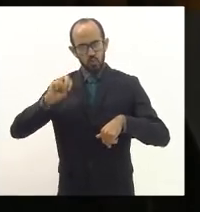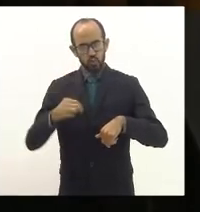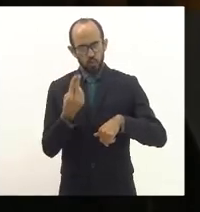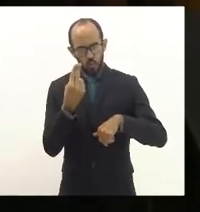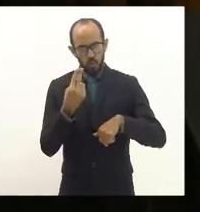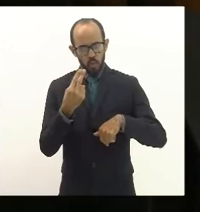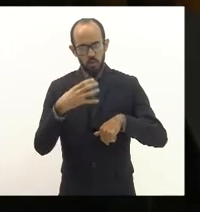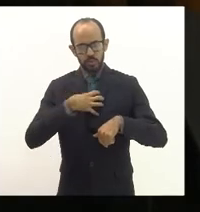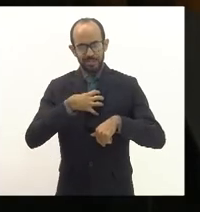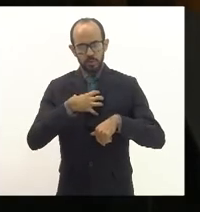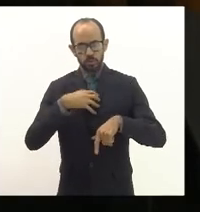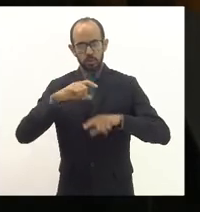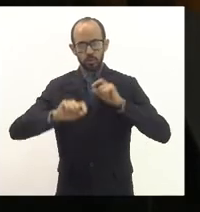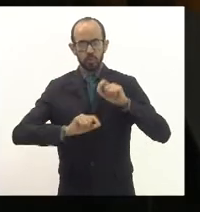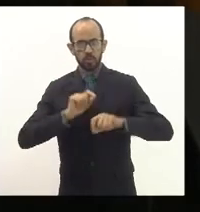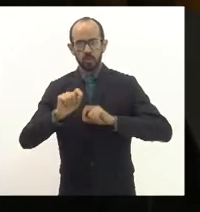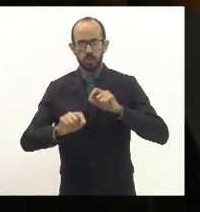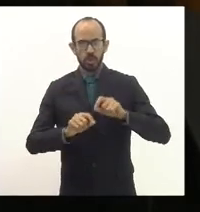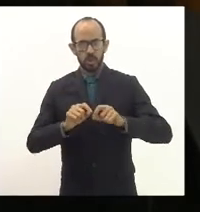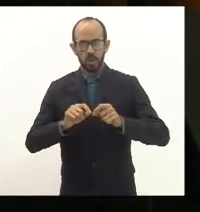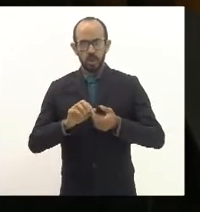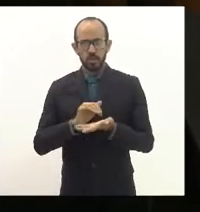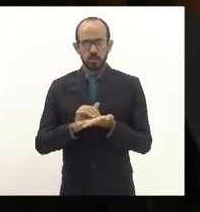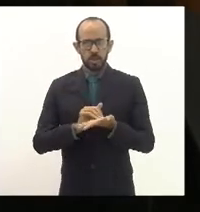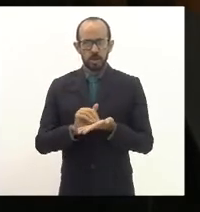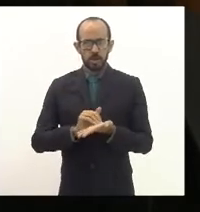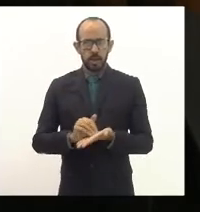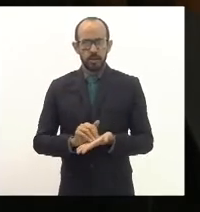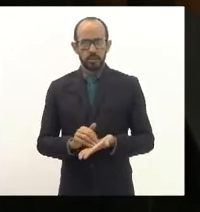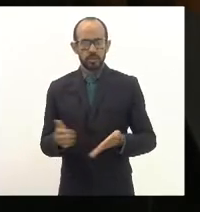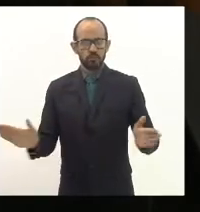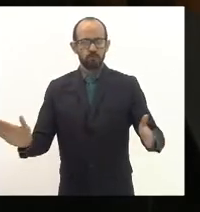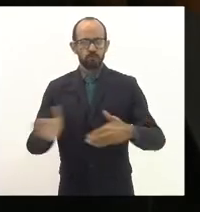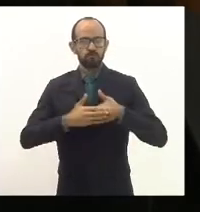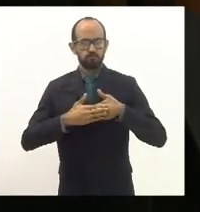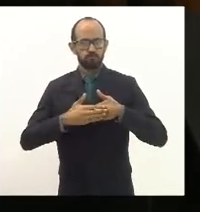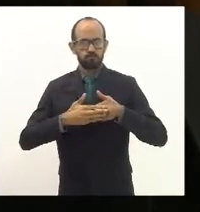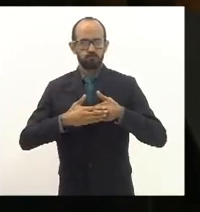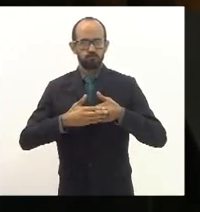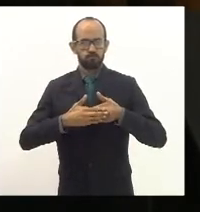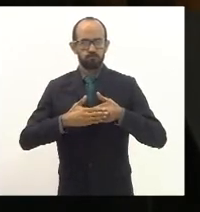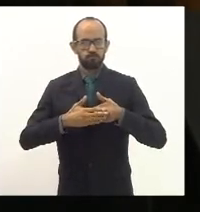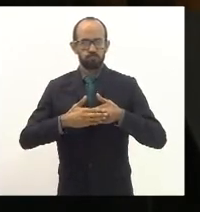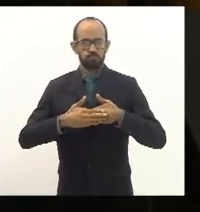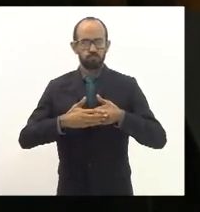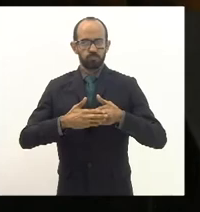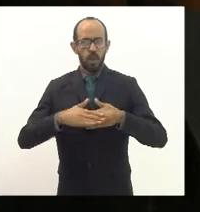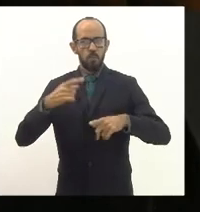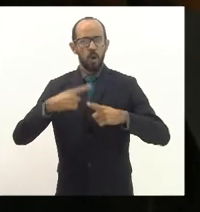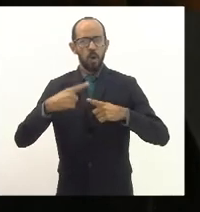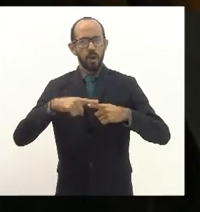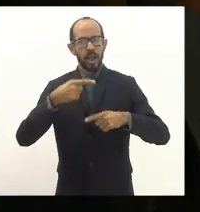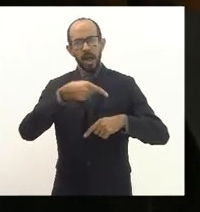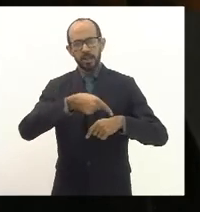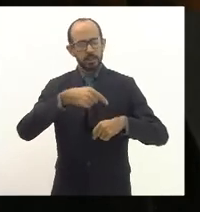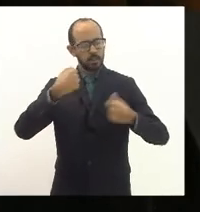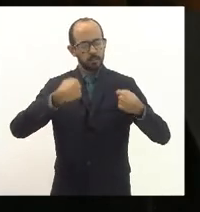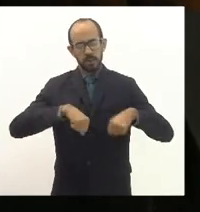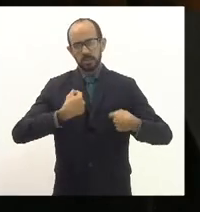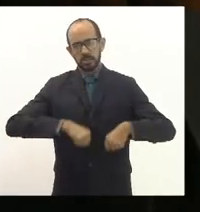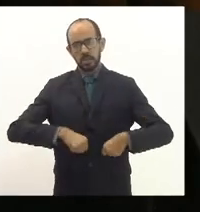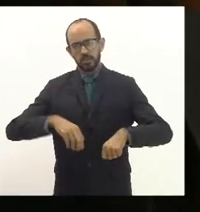eu sinto é que as secretarias ficam de portas fechadas, porque ali deve ser prioridade